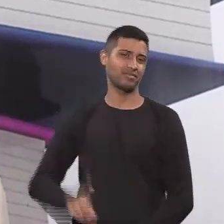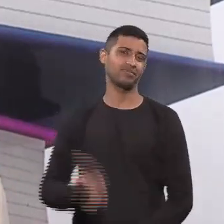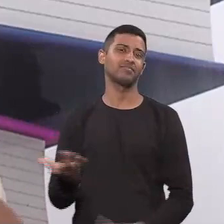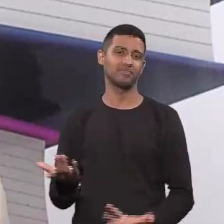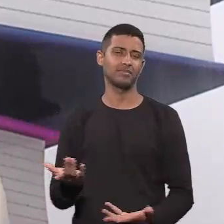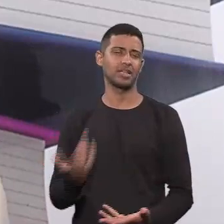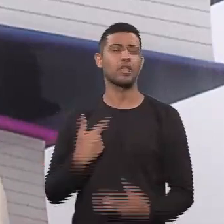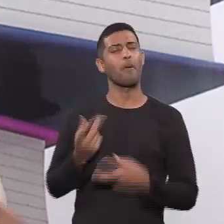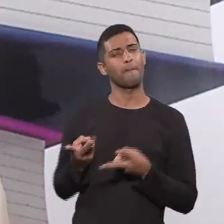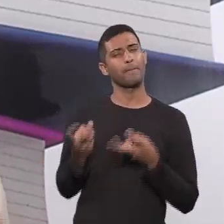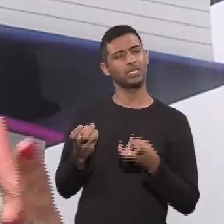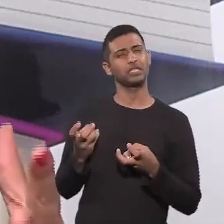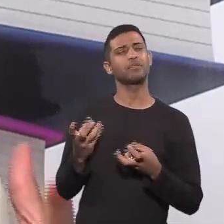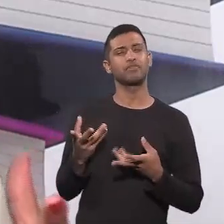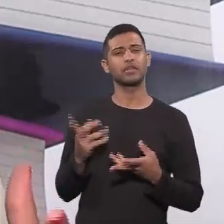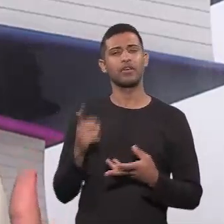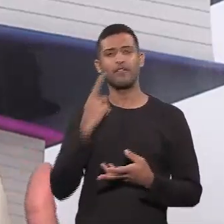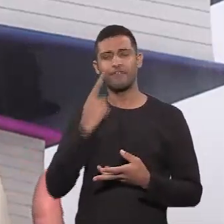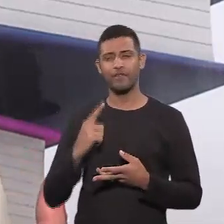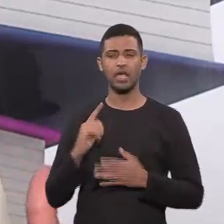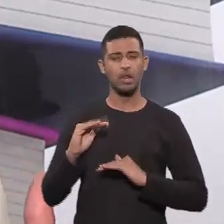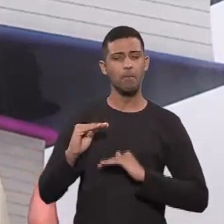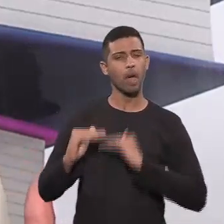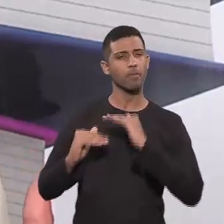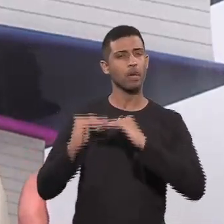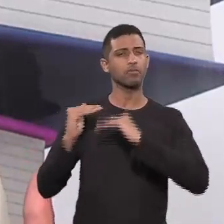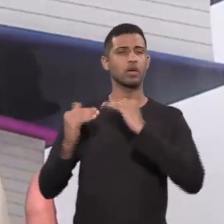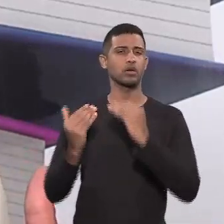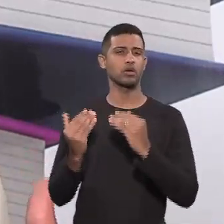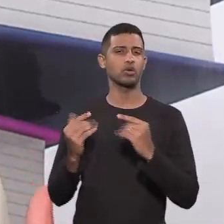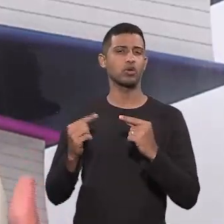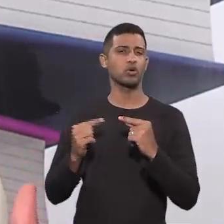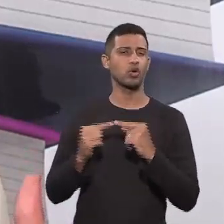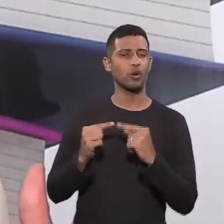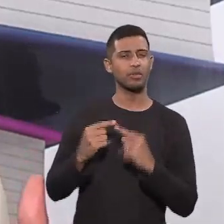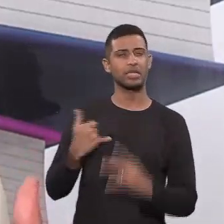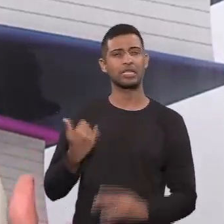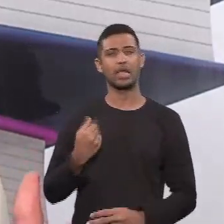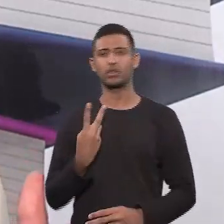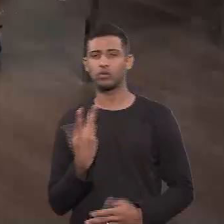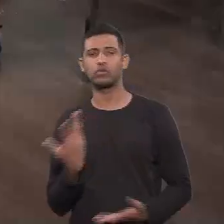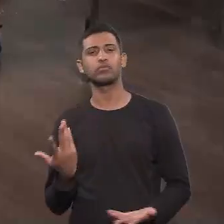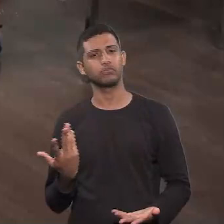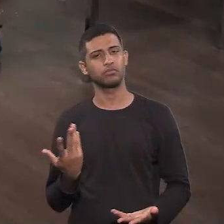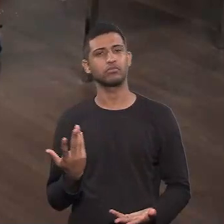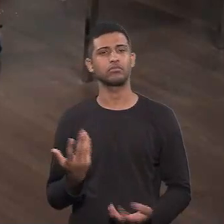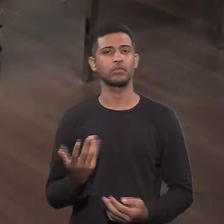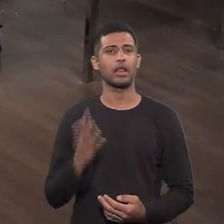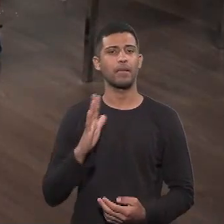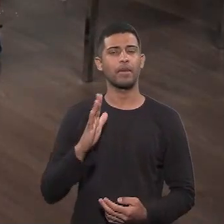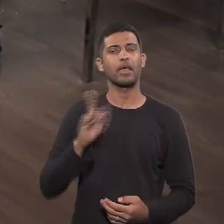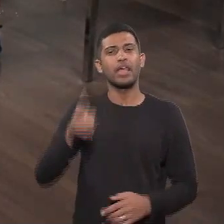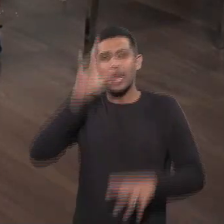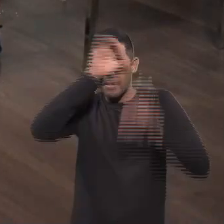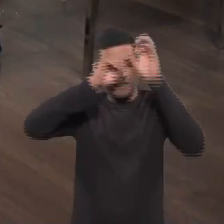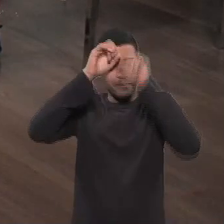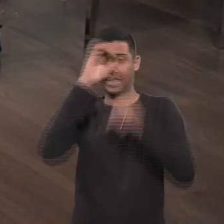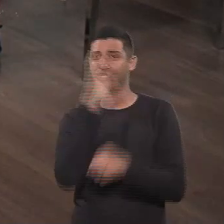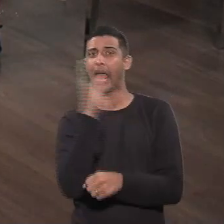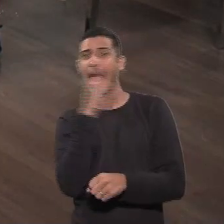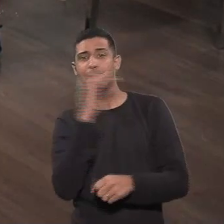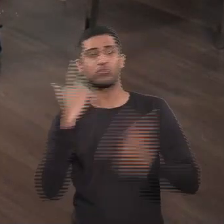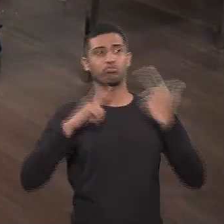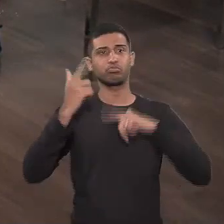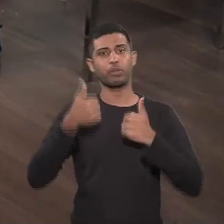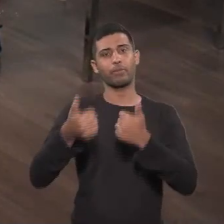notava que a formação da criança nessa primeira fase de socialização, maior o aprendizado da criança